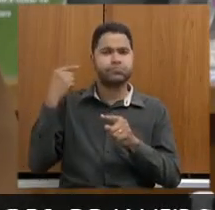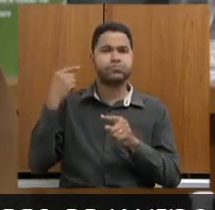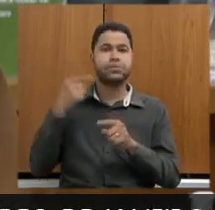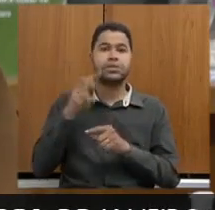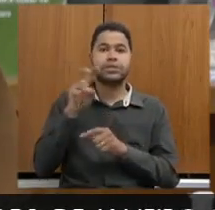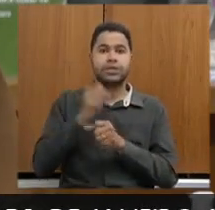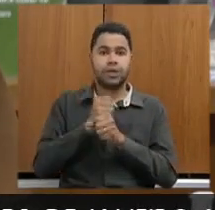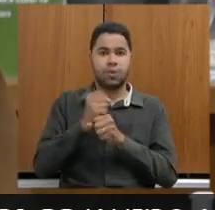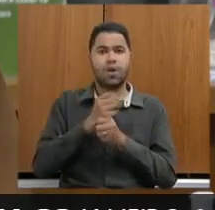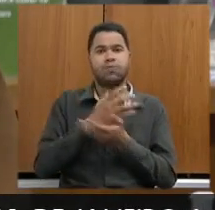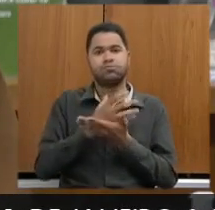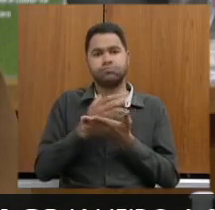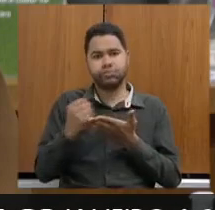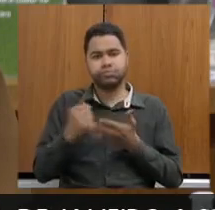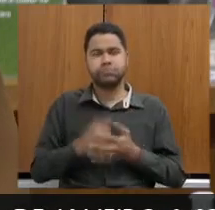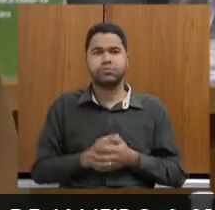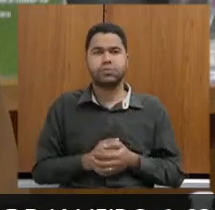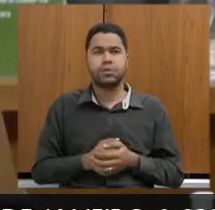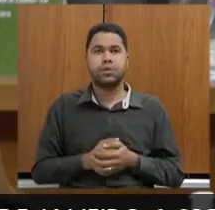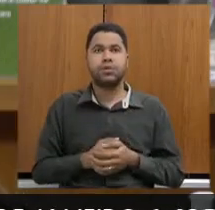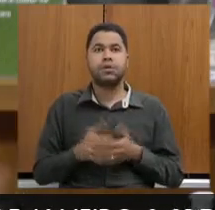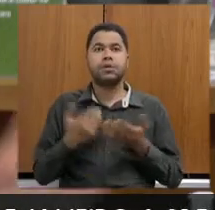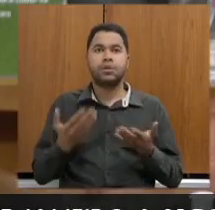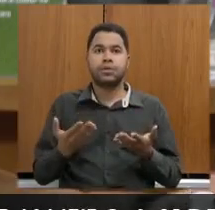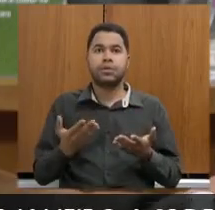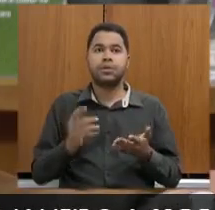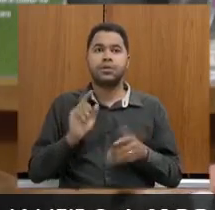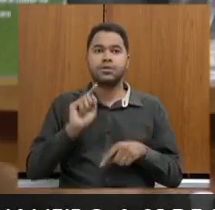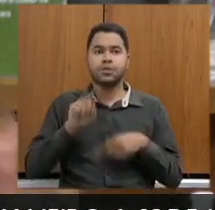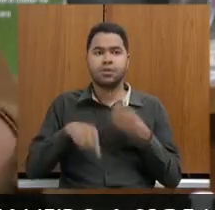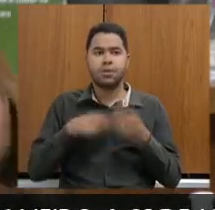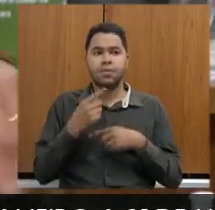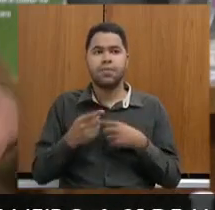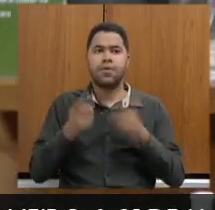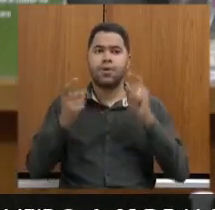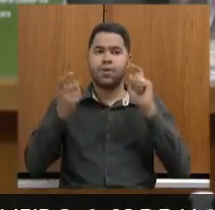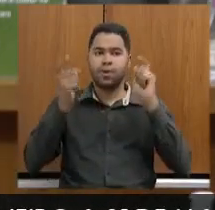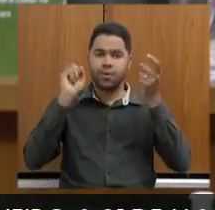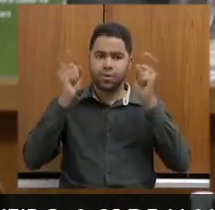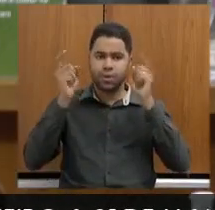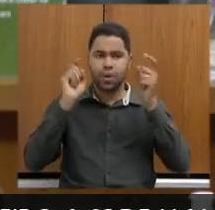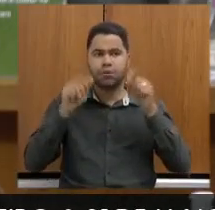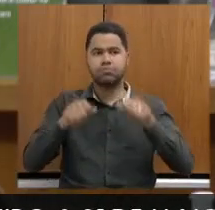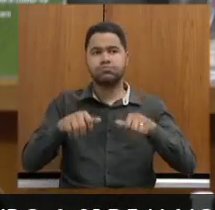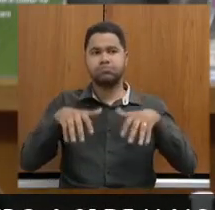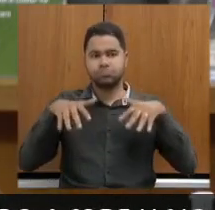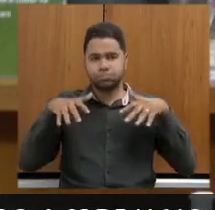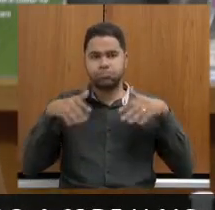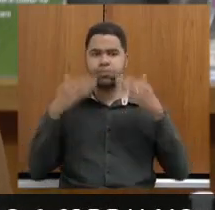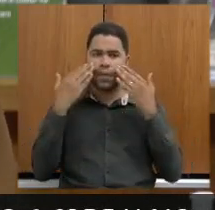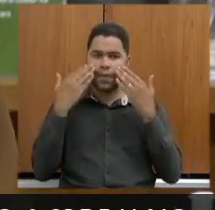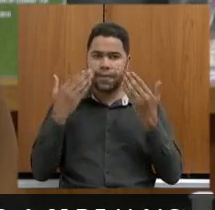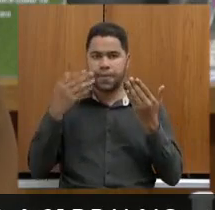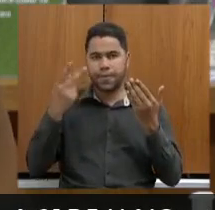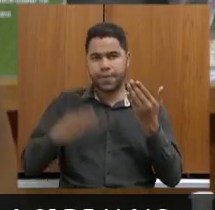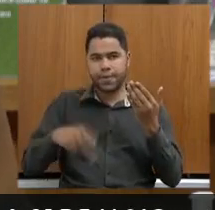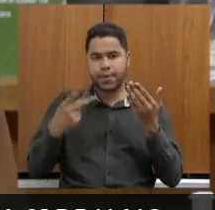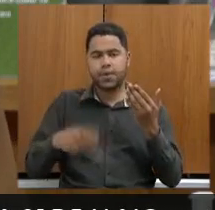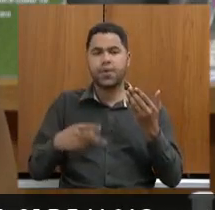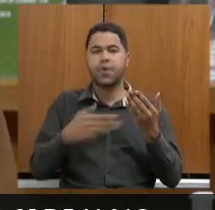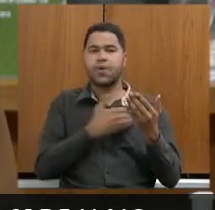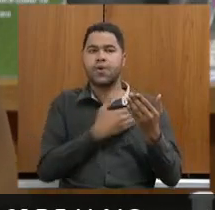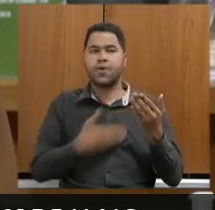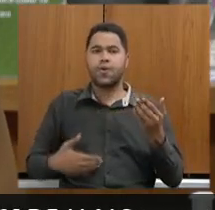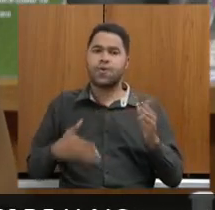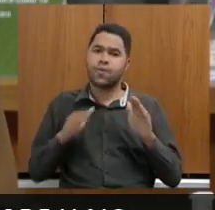mais antigos com cinco anos então a gente fez assim um plano depois daquela reunião que fizeram até uma audiência né pública aqui o governo